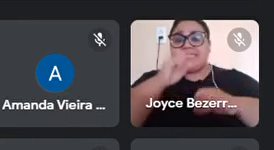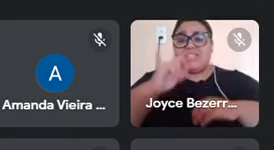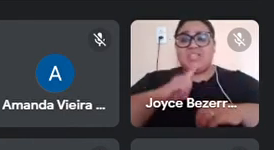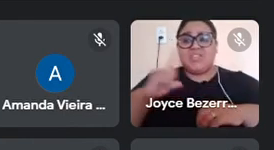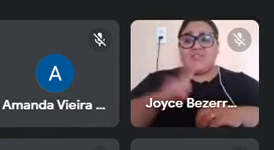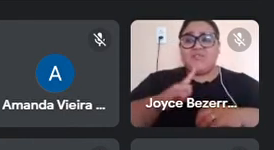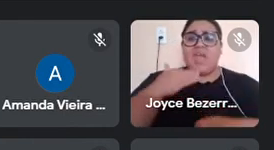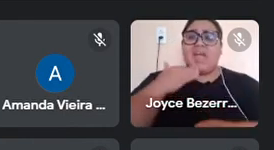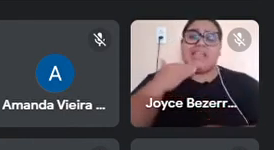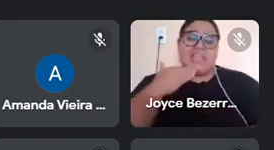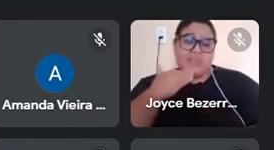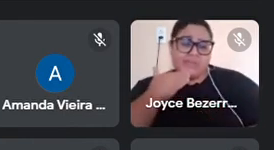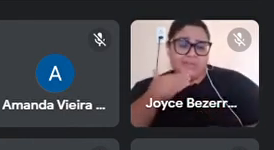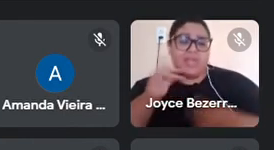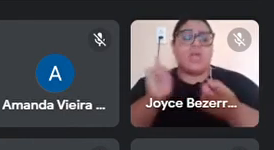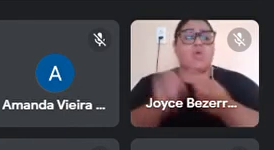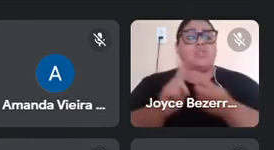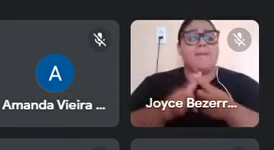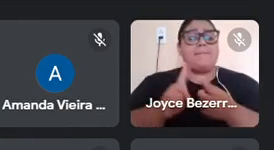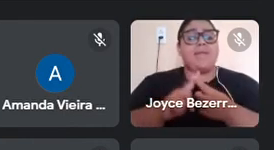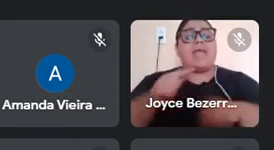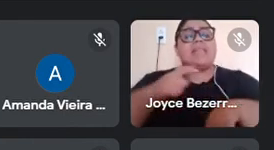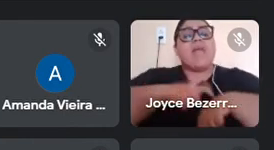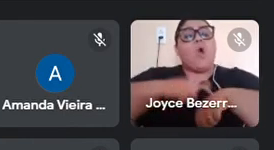acaso na separação